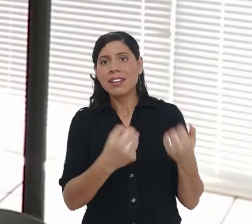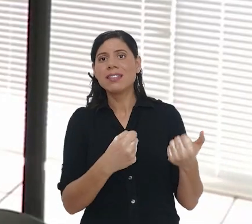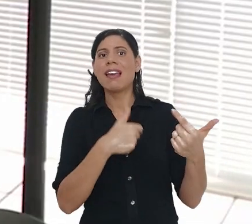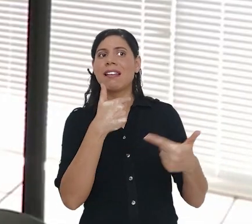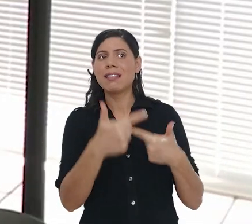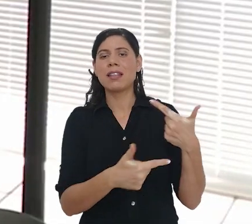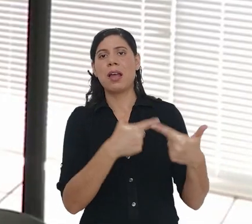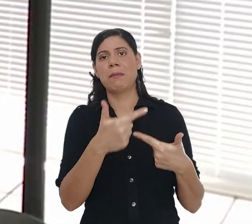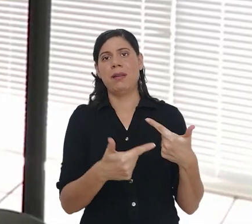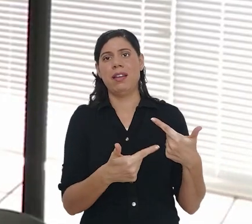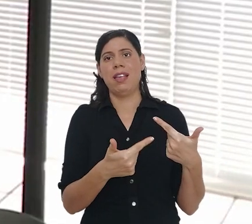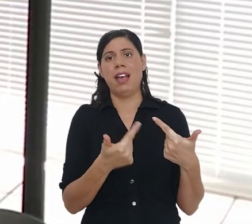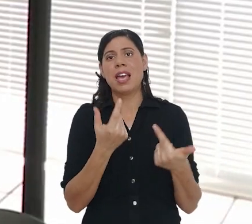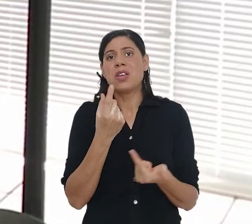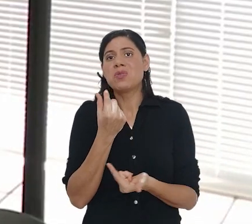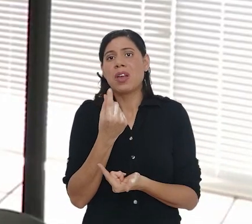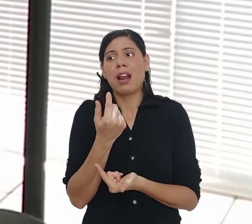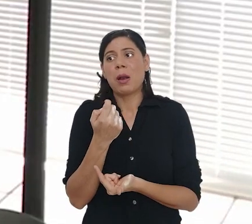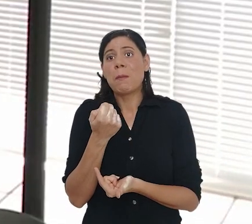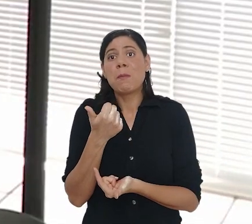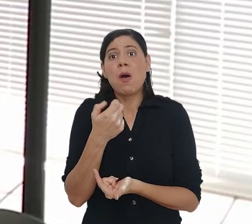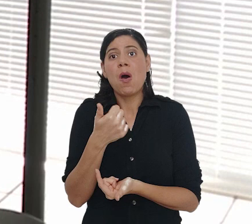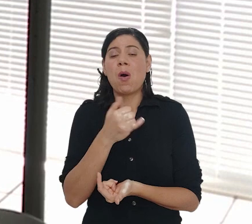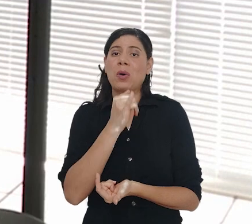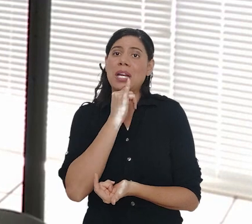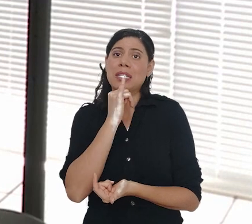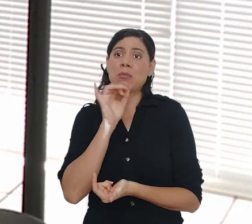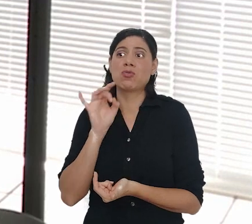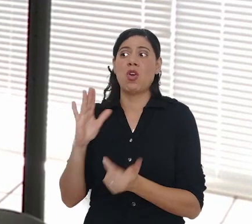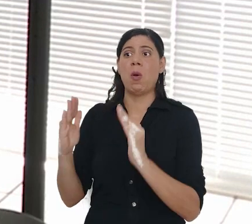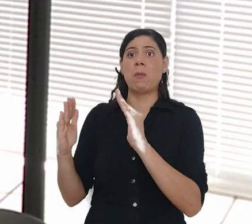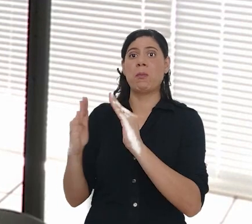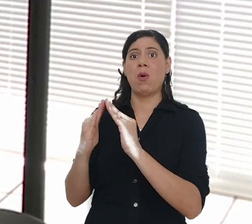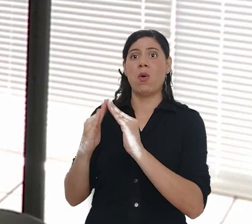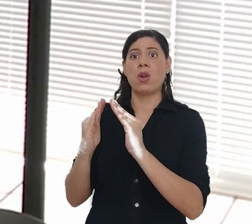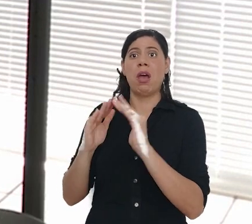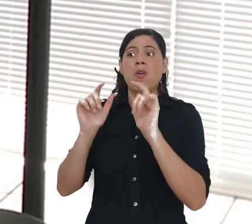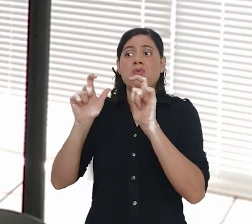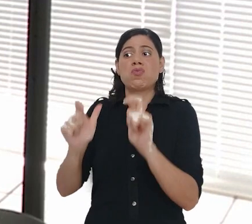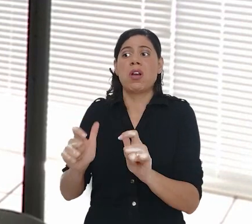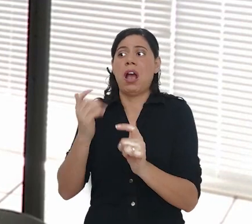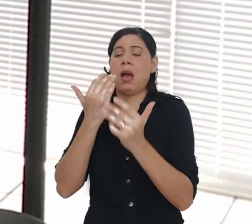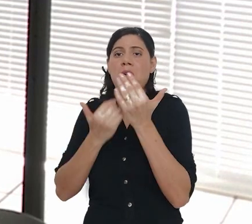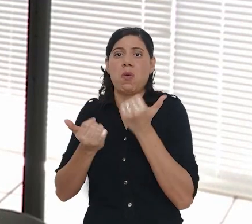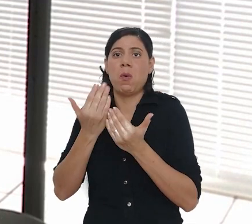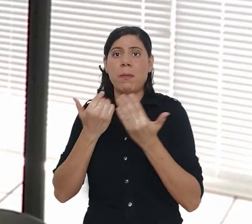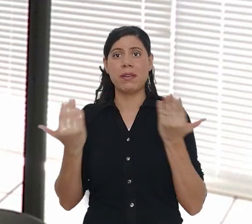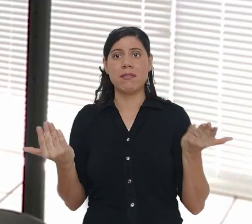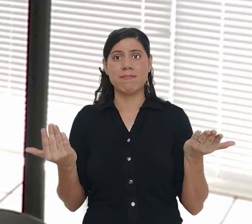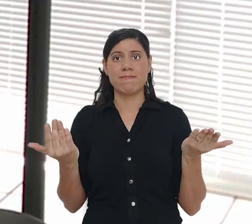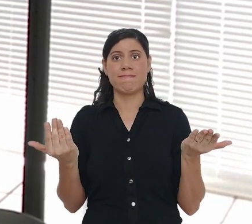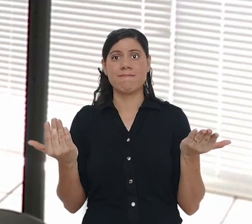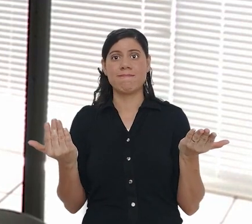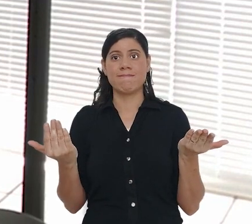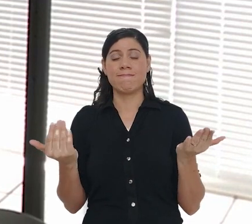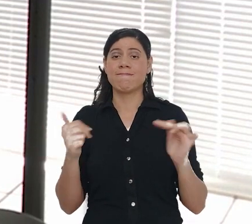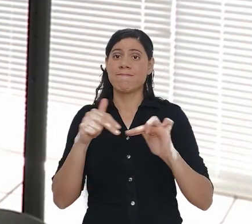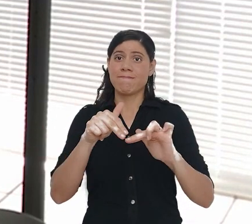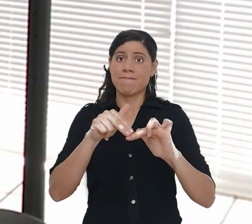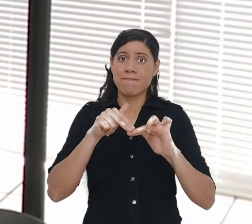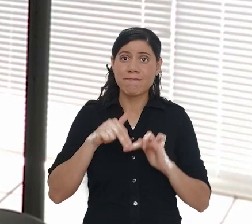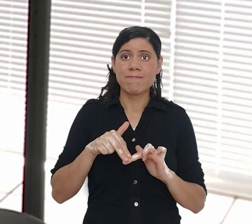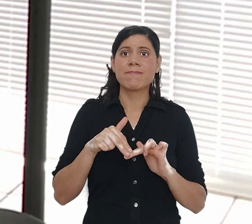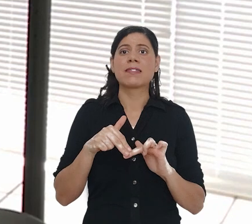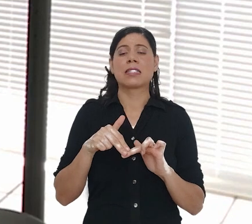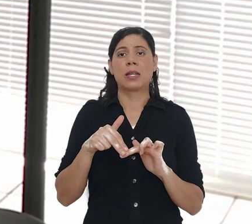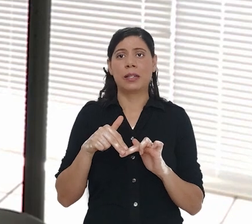trabalhar em troca de quase nada, em troca de moradia, de algum lugar para comer. Então, por isso